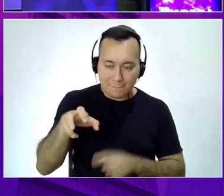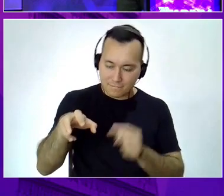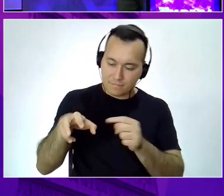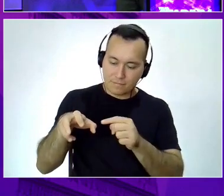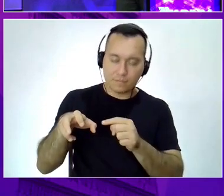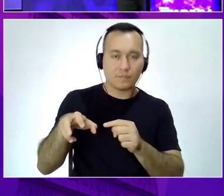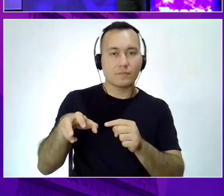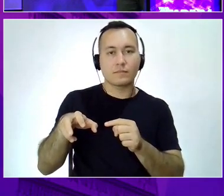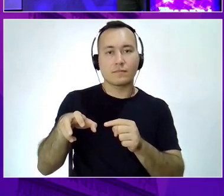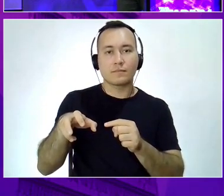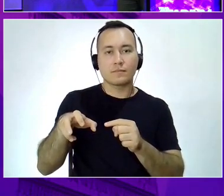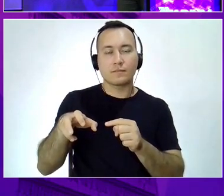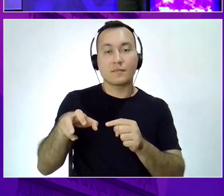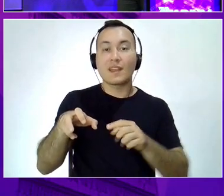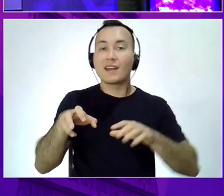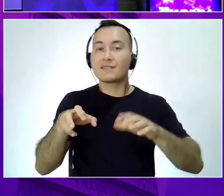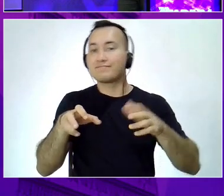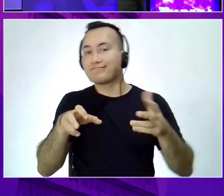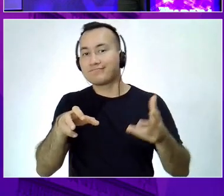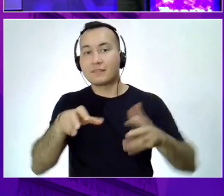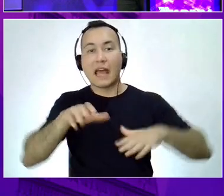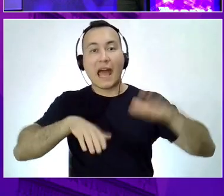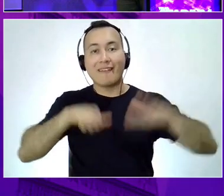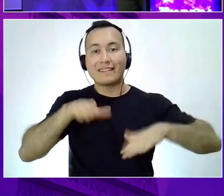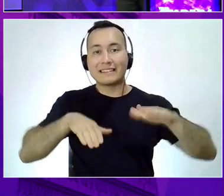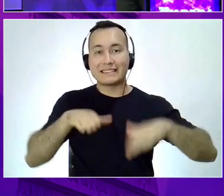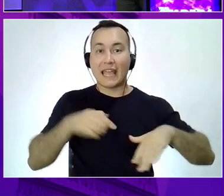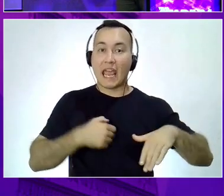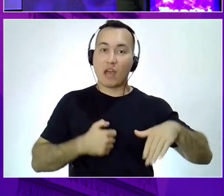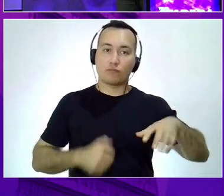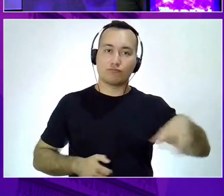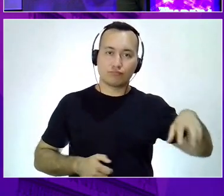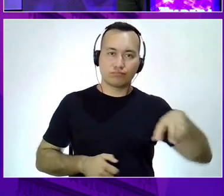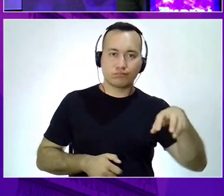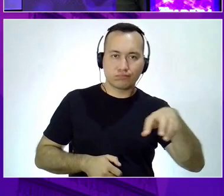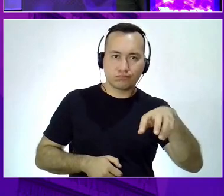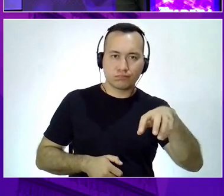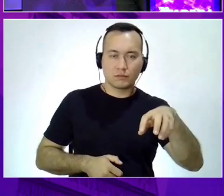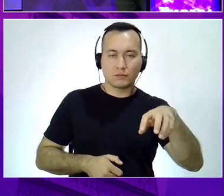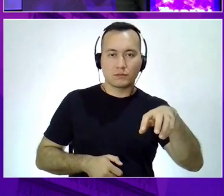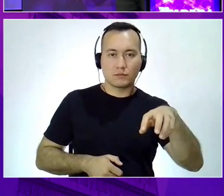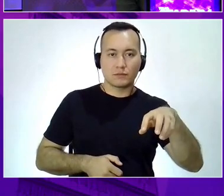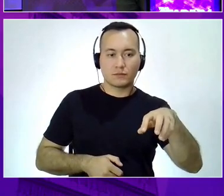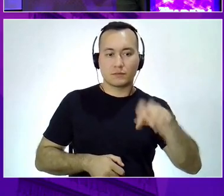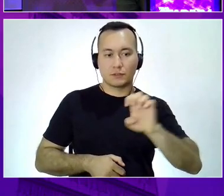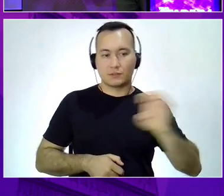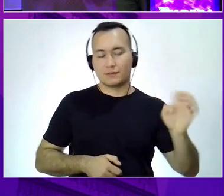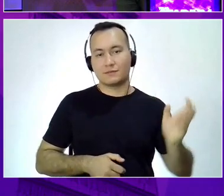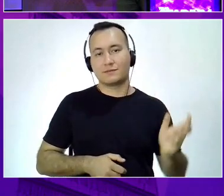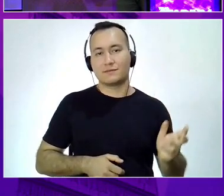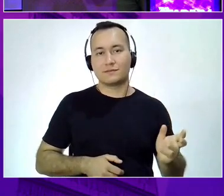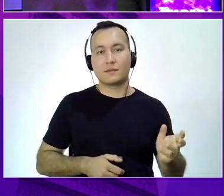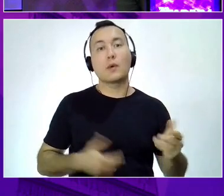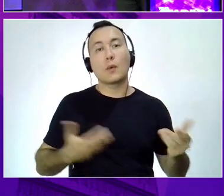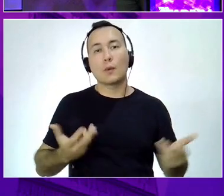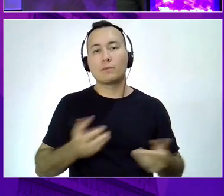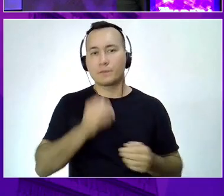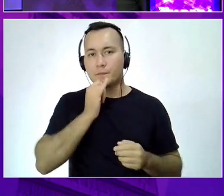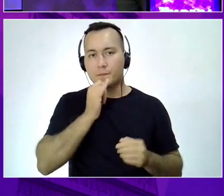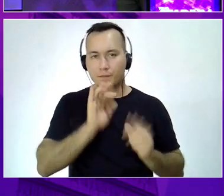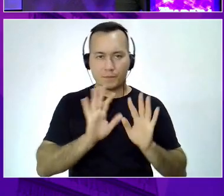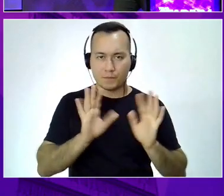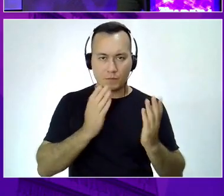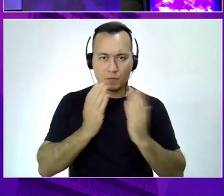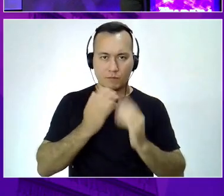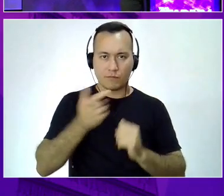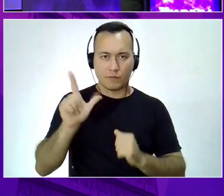ficar, né, no Teams, que o Teams, você sai do Teams, ele dá que você sai do computador, né? Ele dá lá, tá ausente. Fica 5 minutos sem